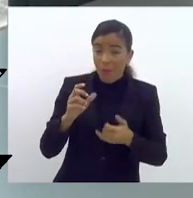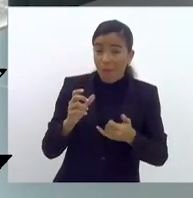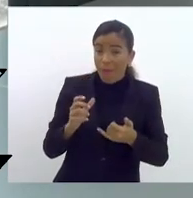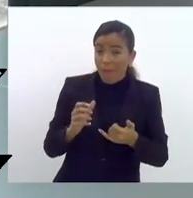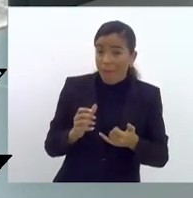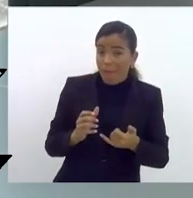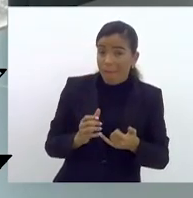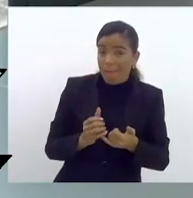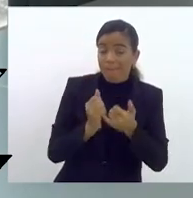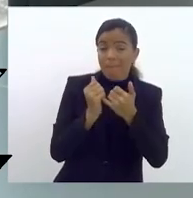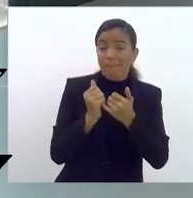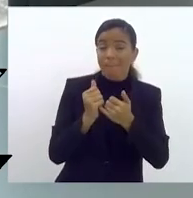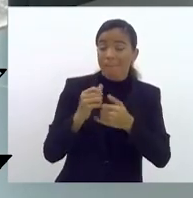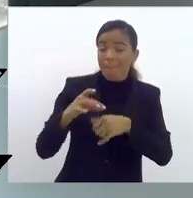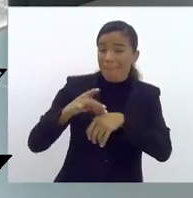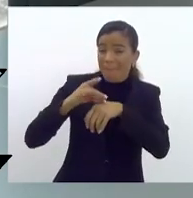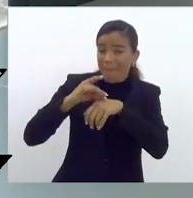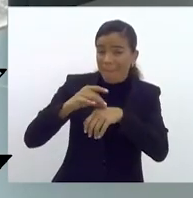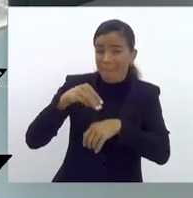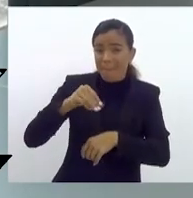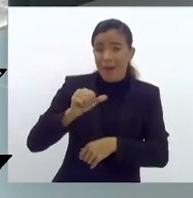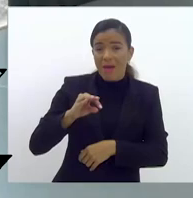existe efeitos